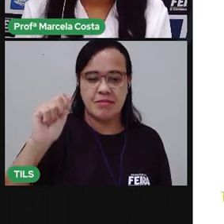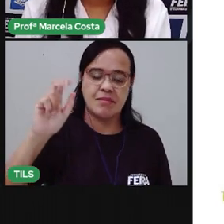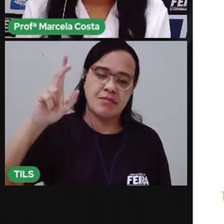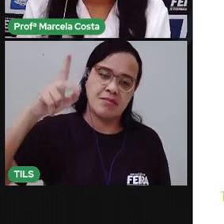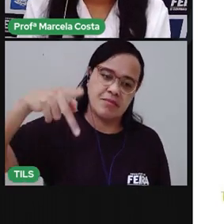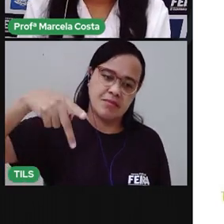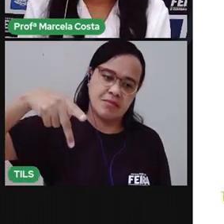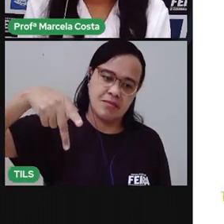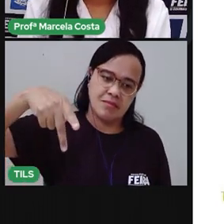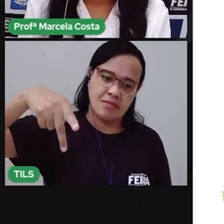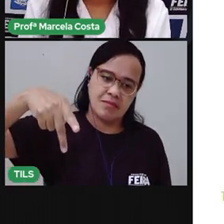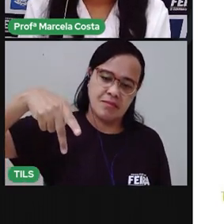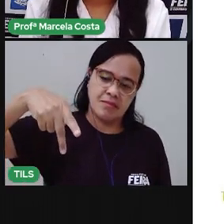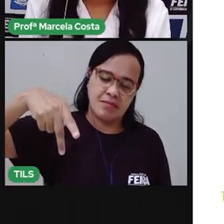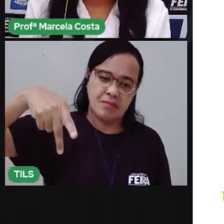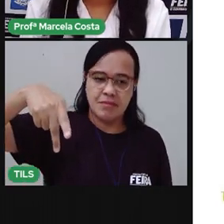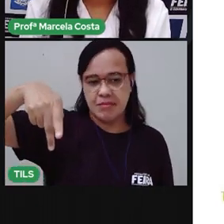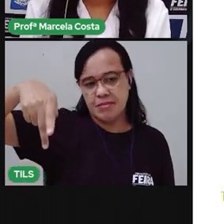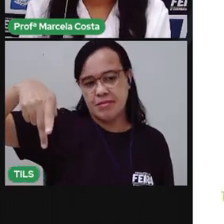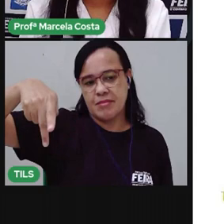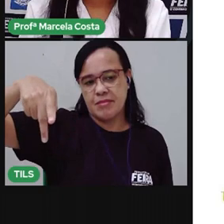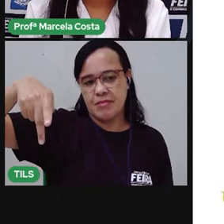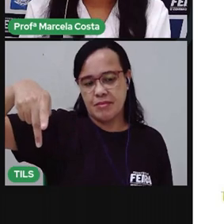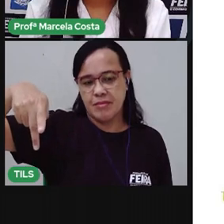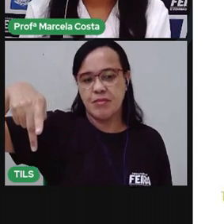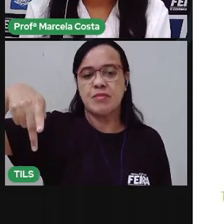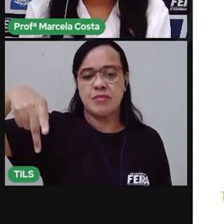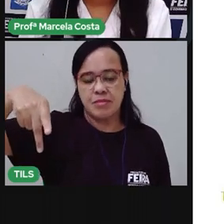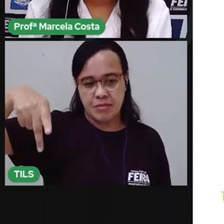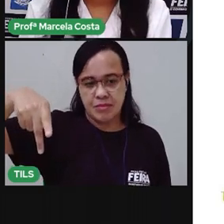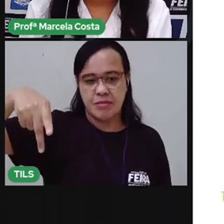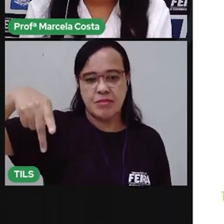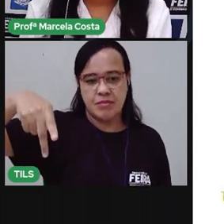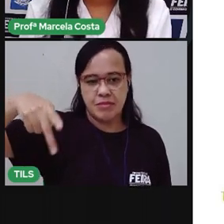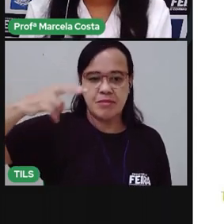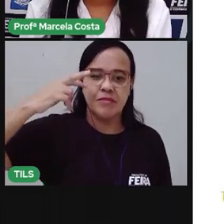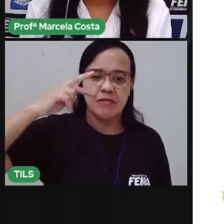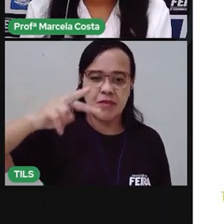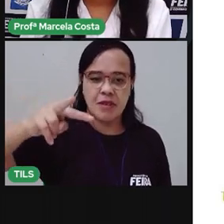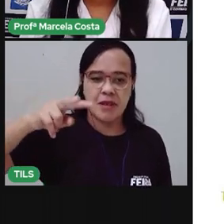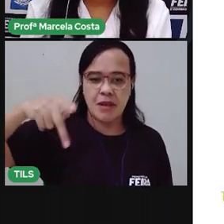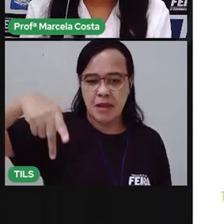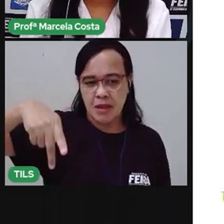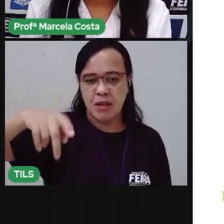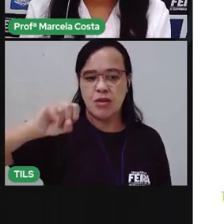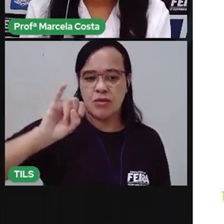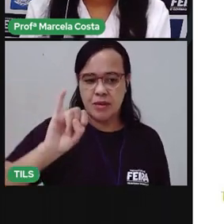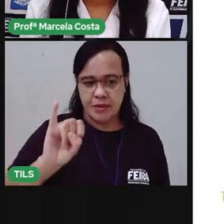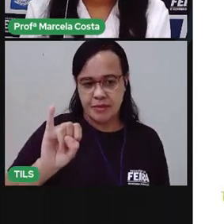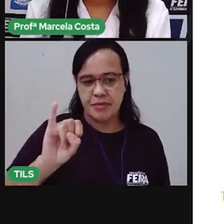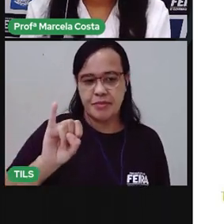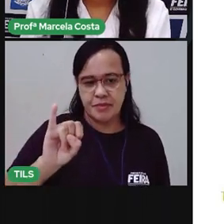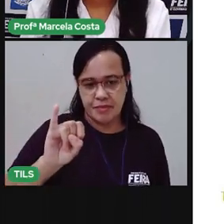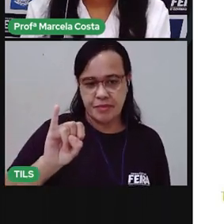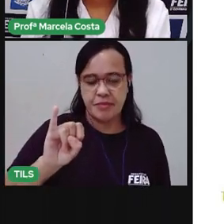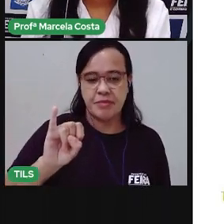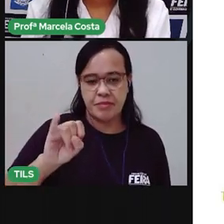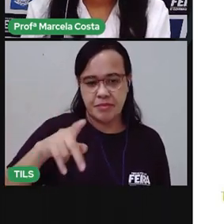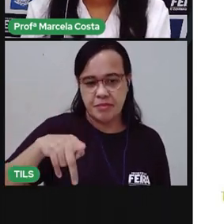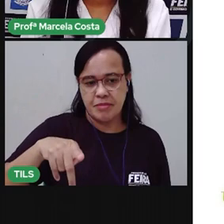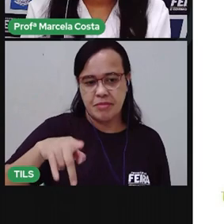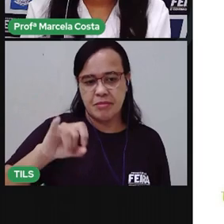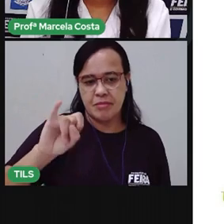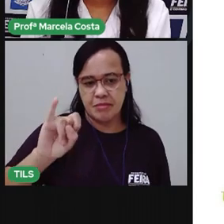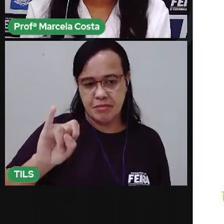é a primeira sílaba a gente vê digitar cada aqui ó é o p e u i PE